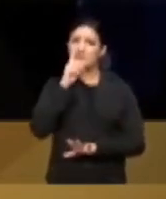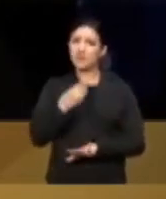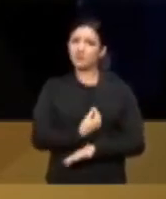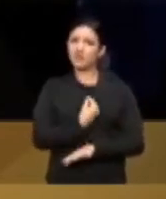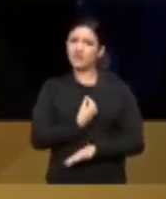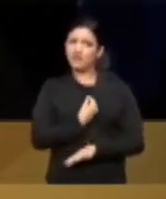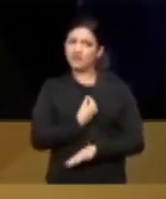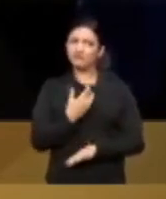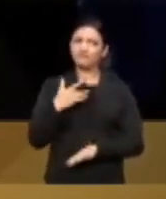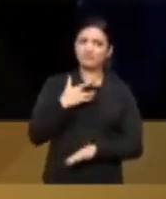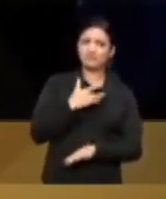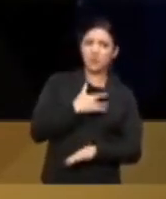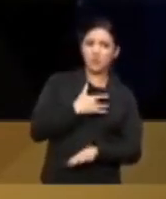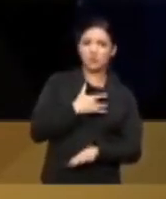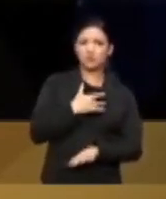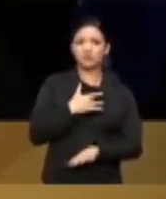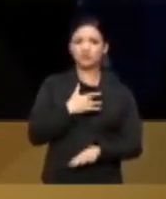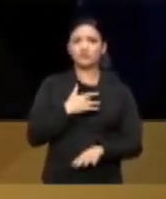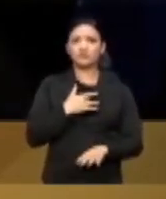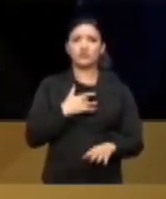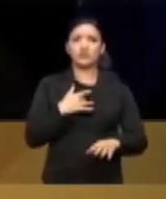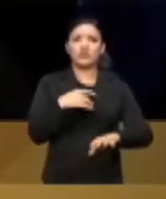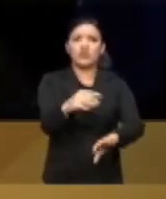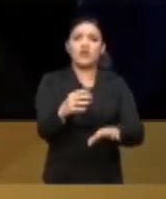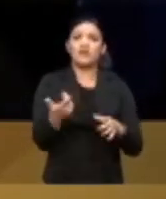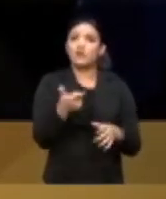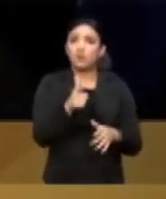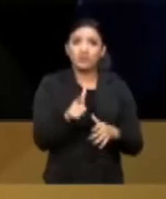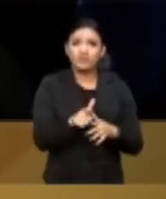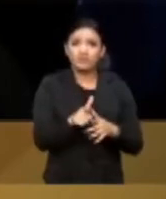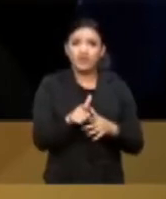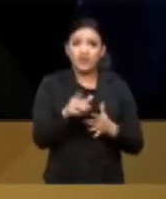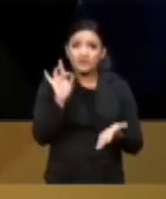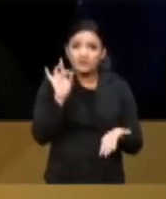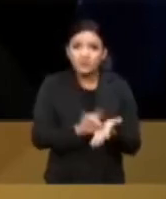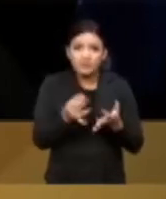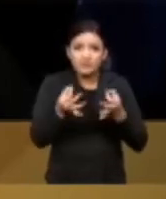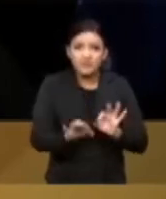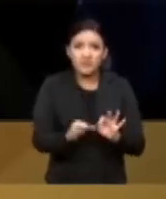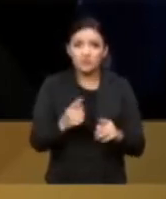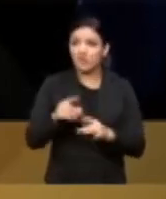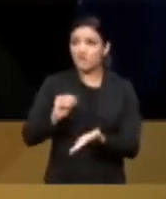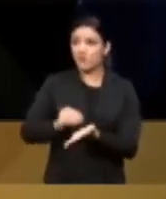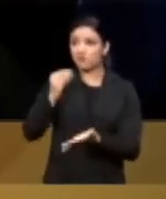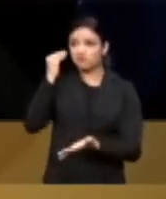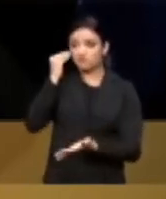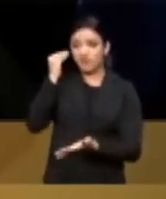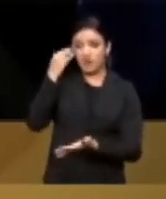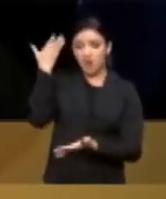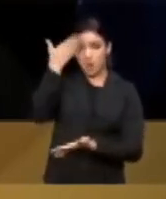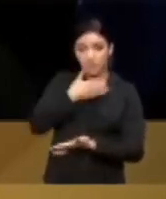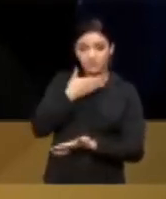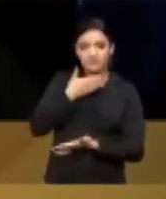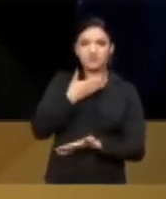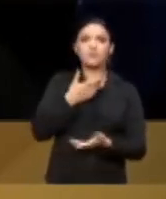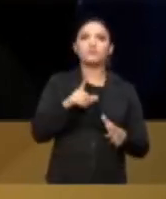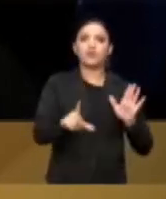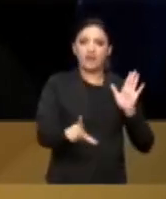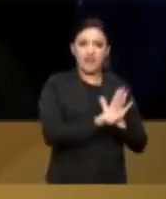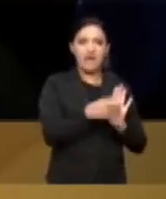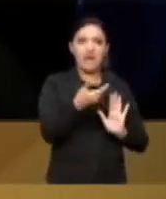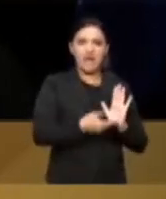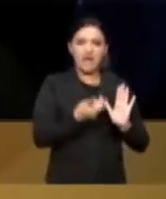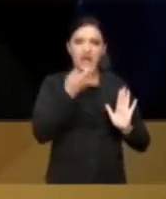pessoas, por não ter eficácia e segurança efetivamente comprovadas, encontra óbice normativo, pois a própria lei estabelece